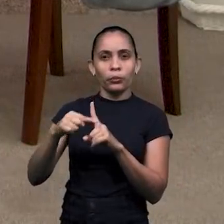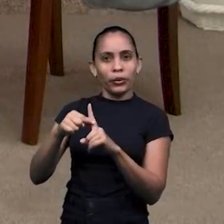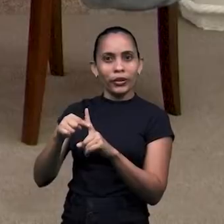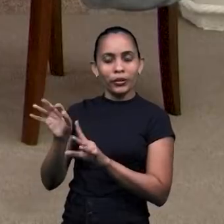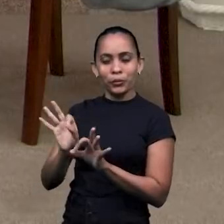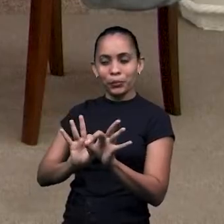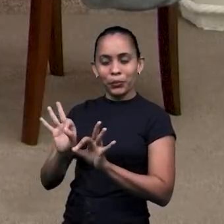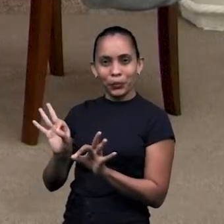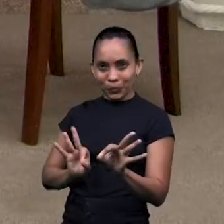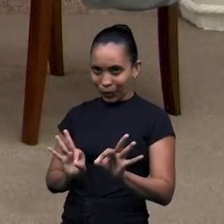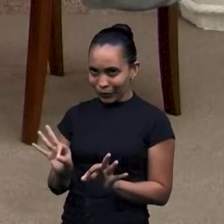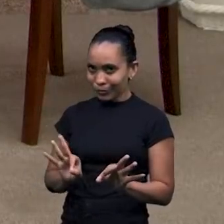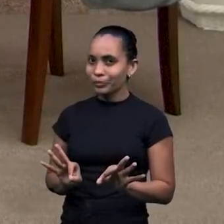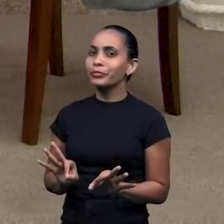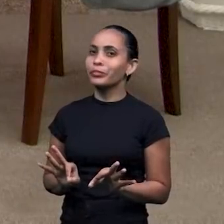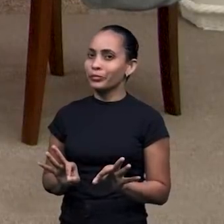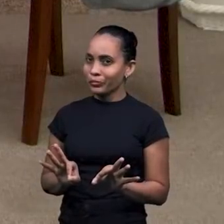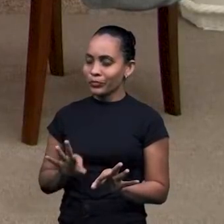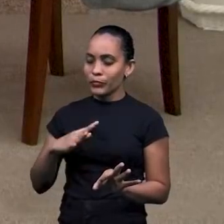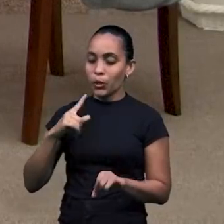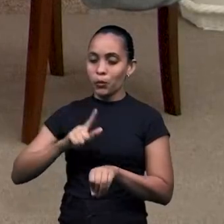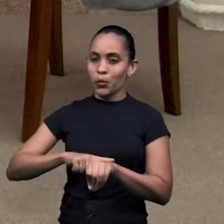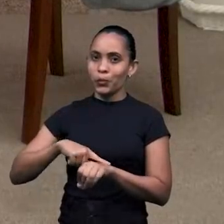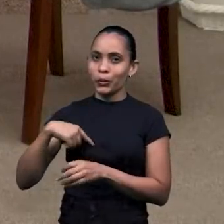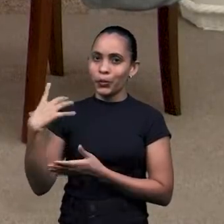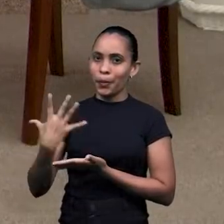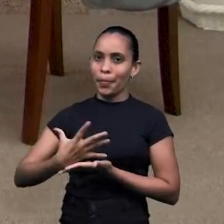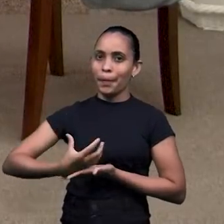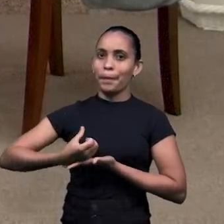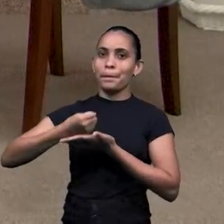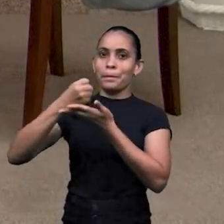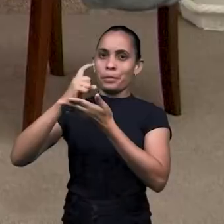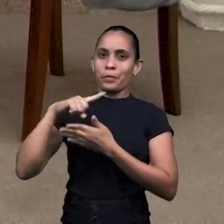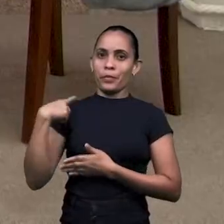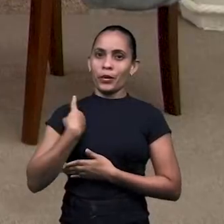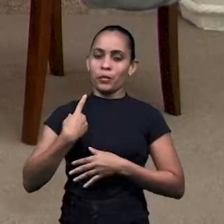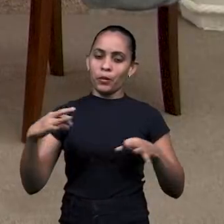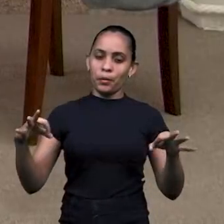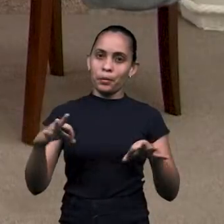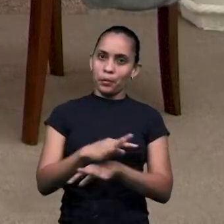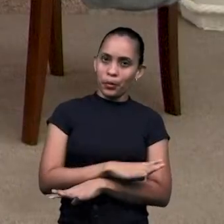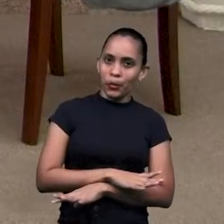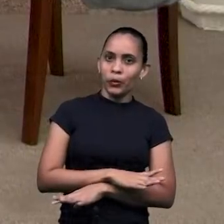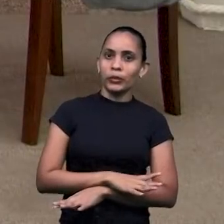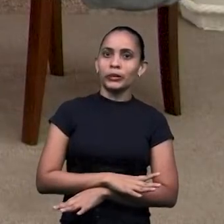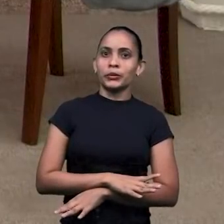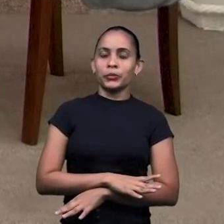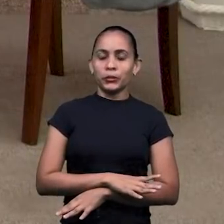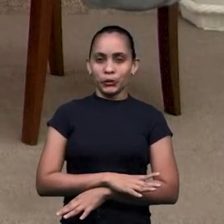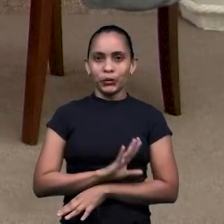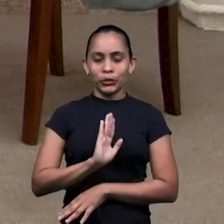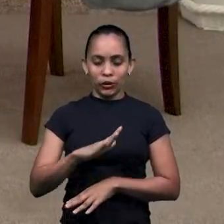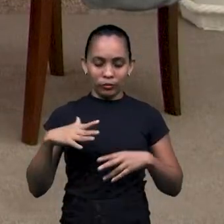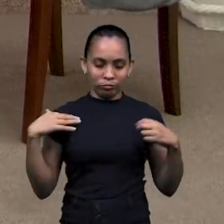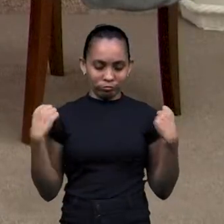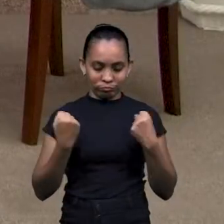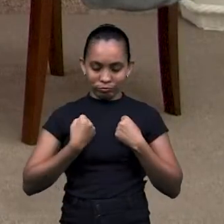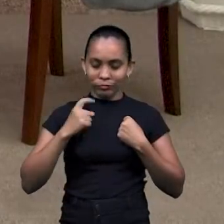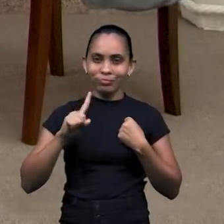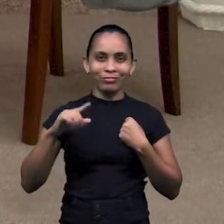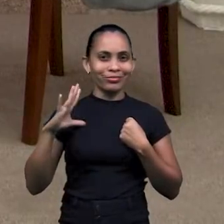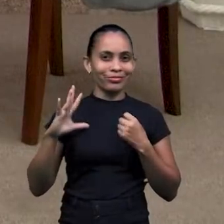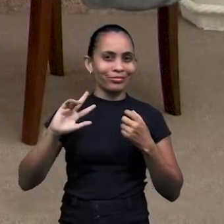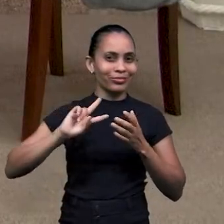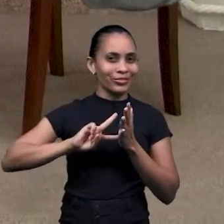igreja, a condição da igreja para ser arrebatada, né? Que temos que estar com os trajes reais, temos que estar preparados com as vestes de